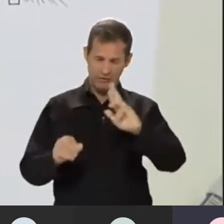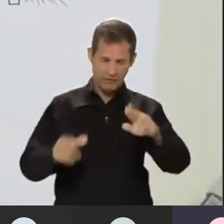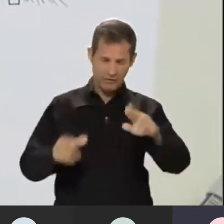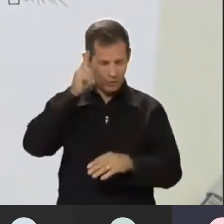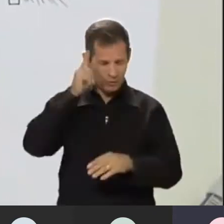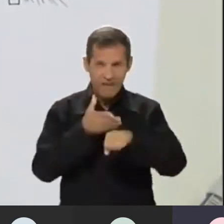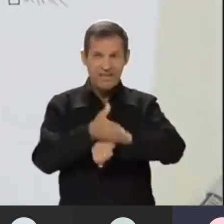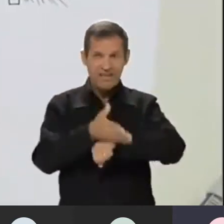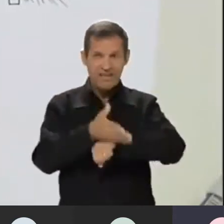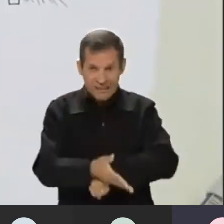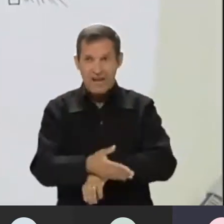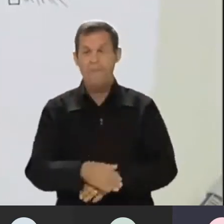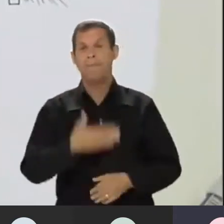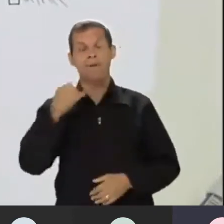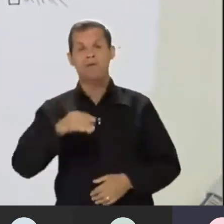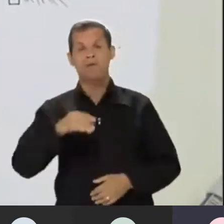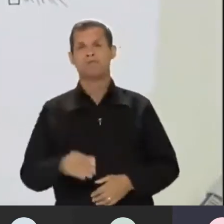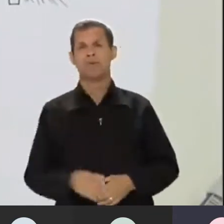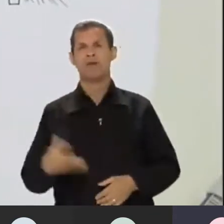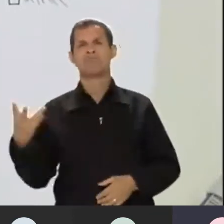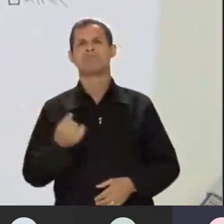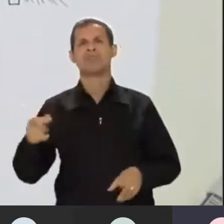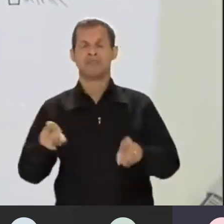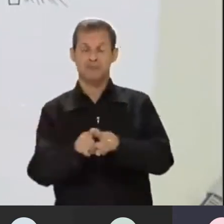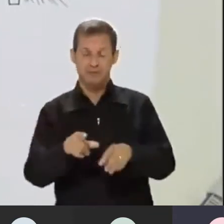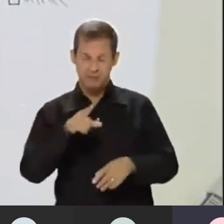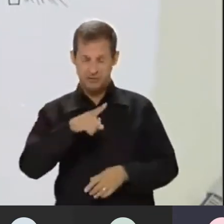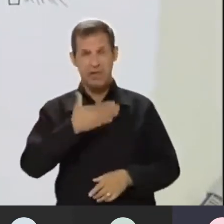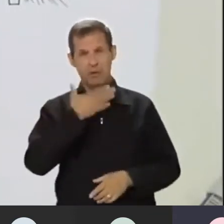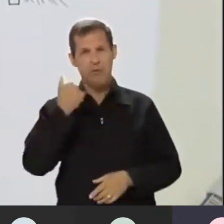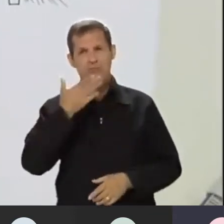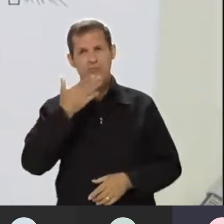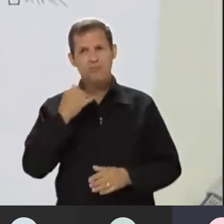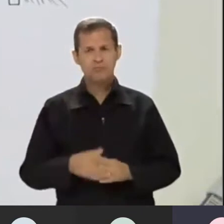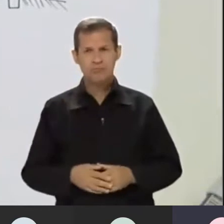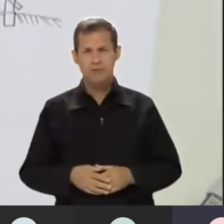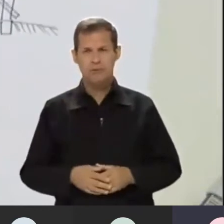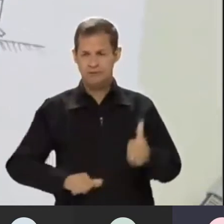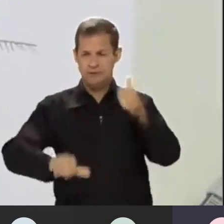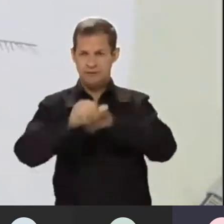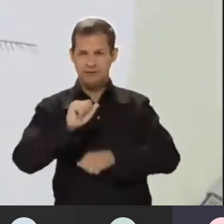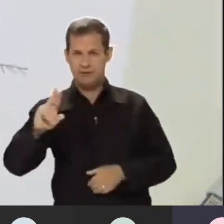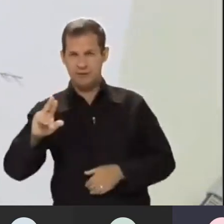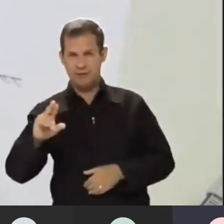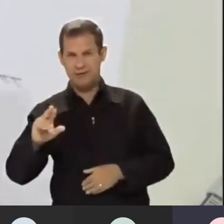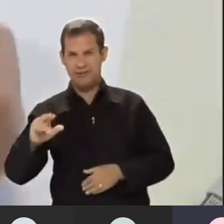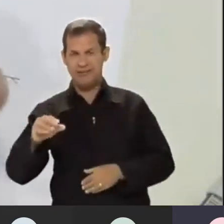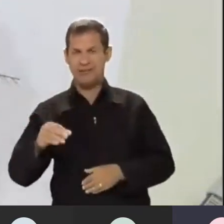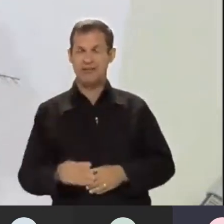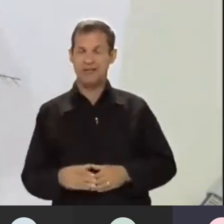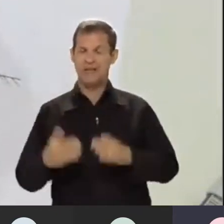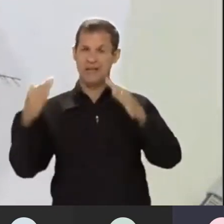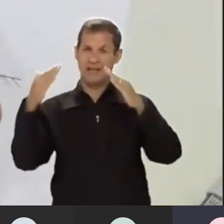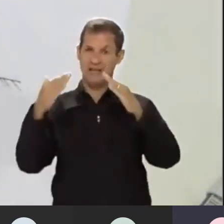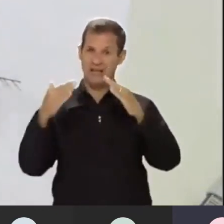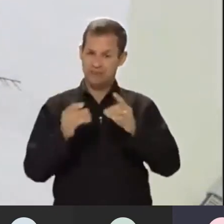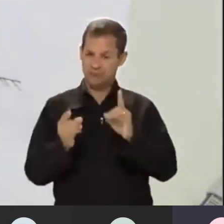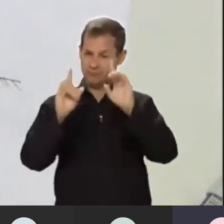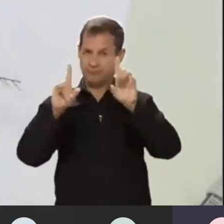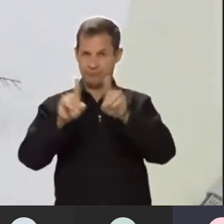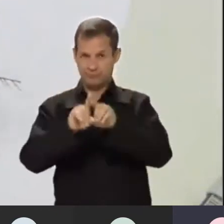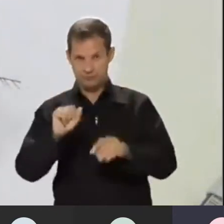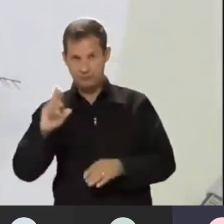ar consiga passar, consiga aumentar a velocidade, consequentemente você tem uma melhora da renovação do ar nesse ambiente. E aqui, ó,